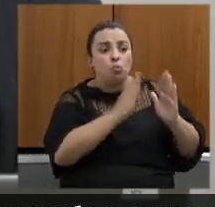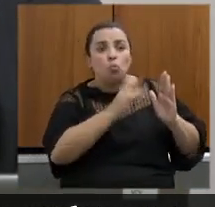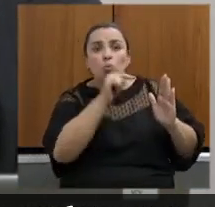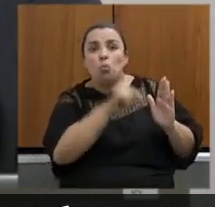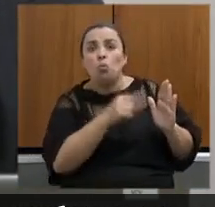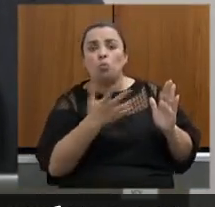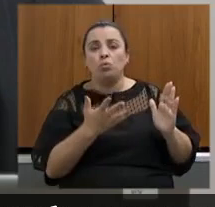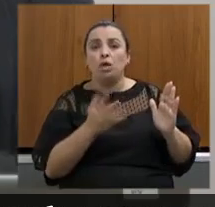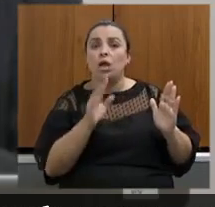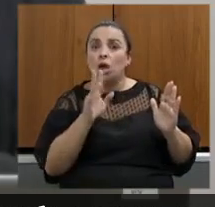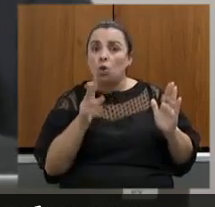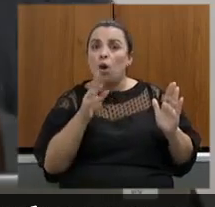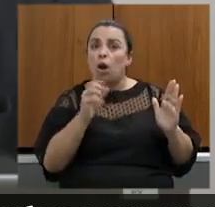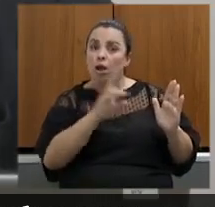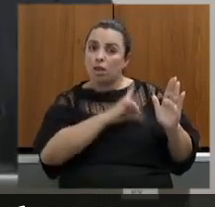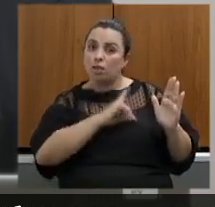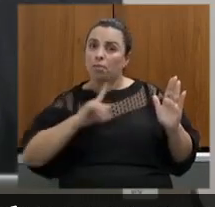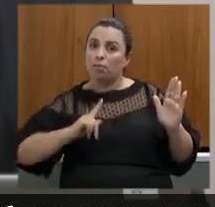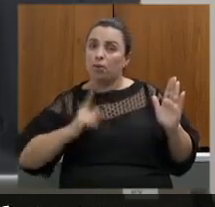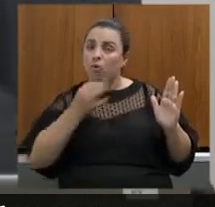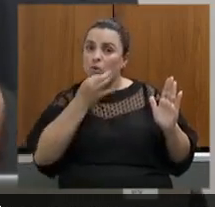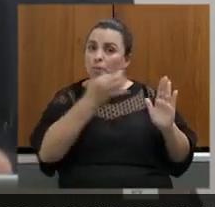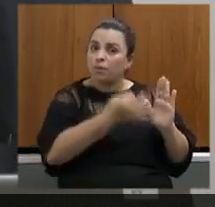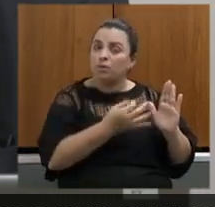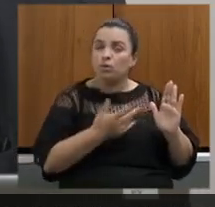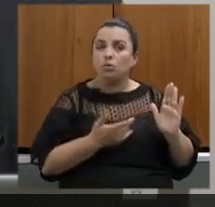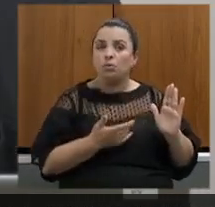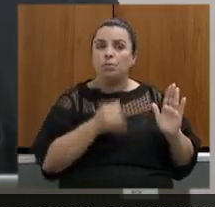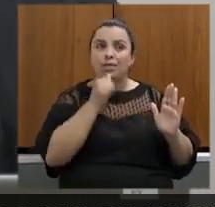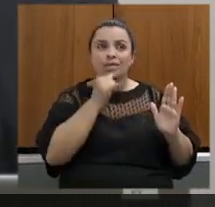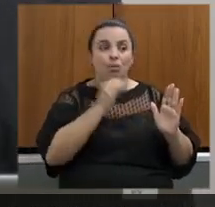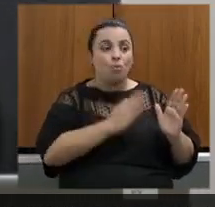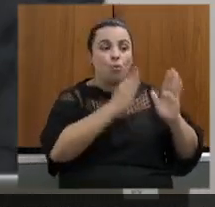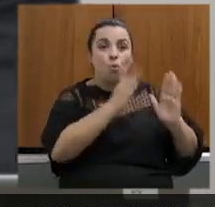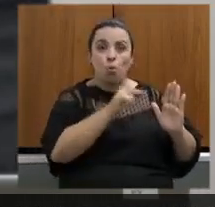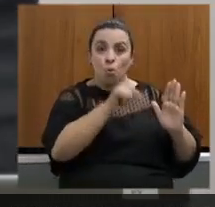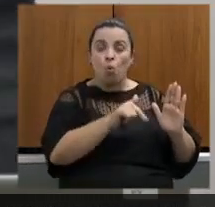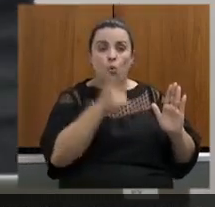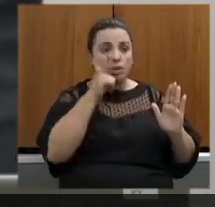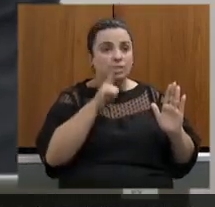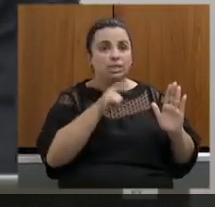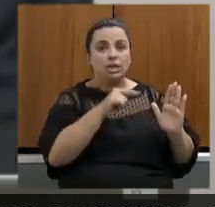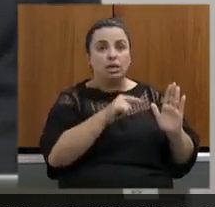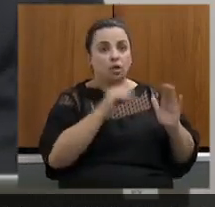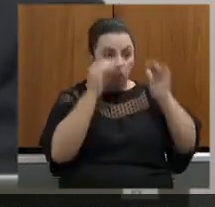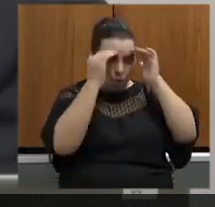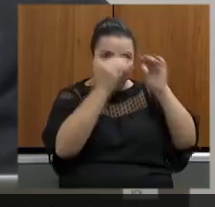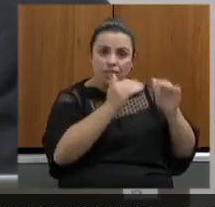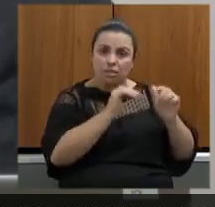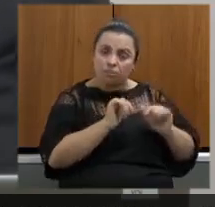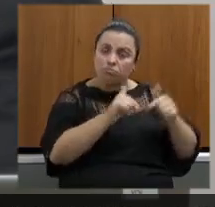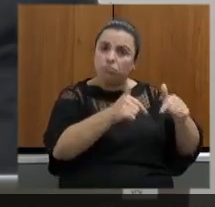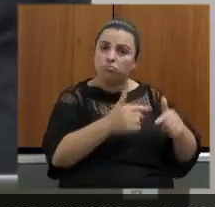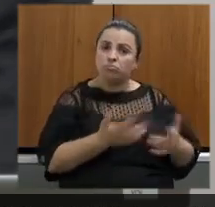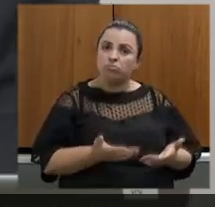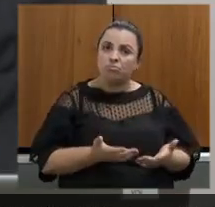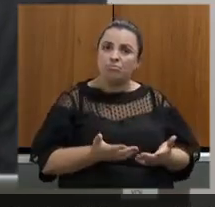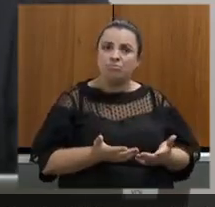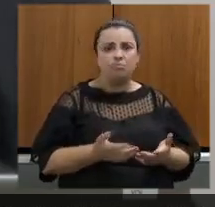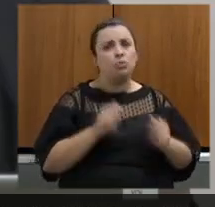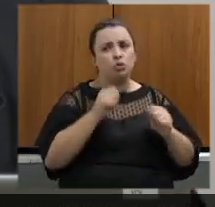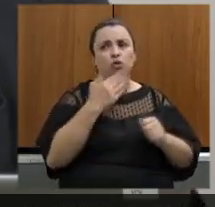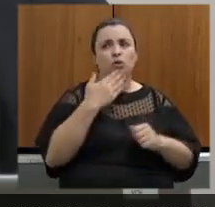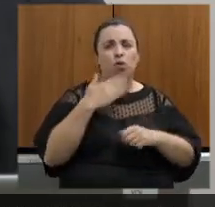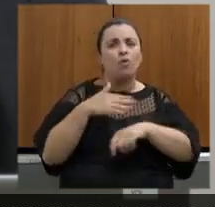Defensoria Pública fazer um destaque de uma parte pelo menos pra executar deveriam conversar com o governo dois